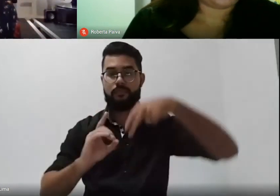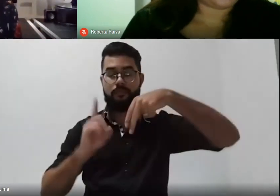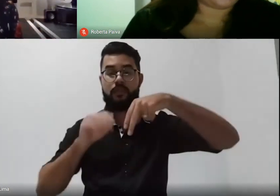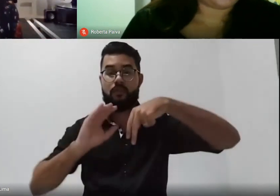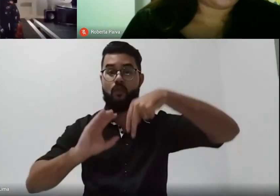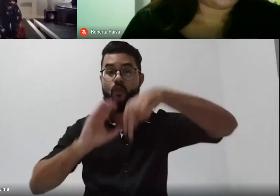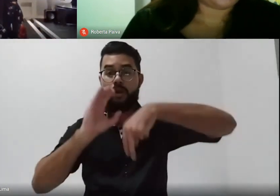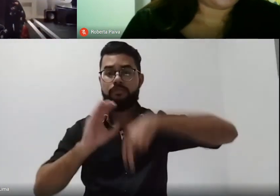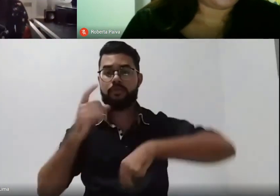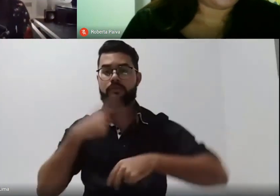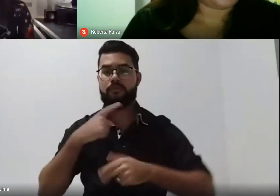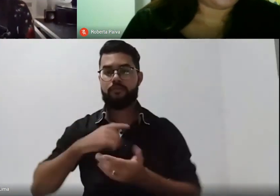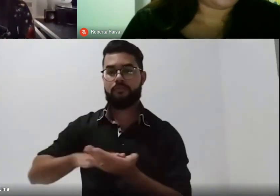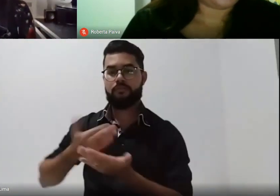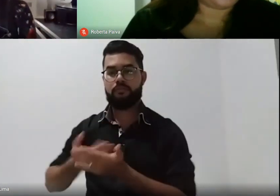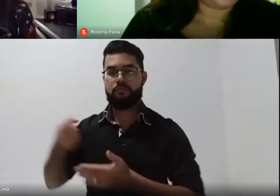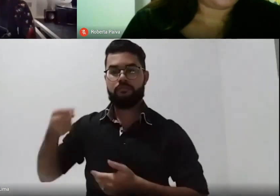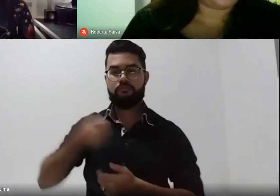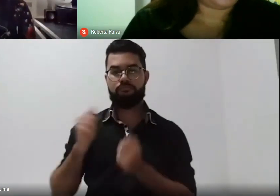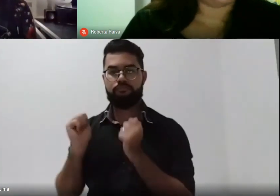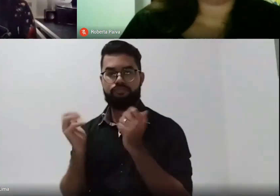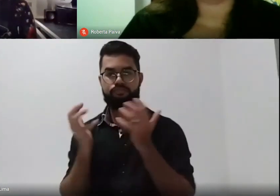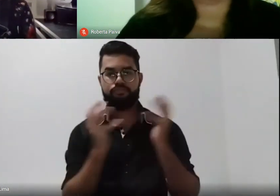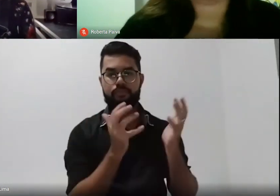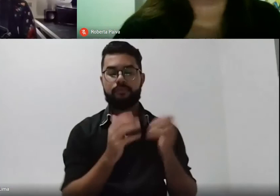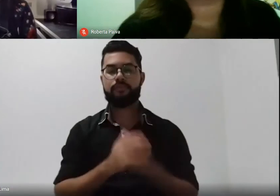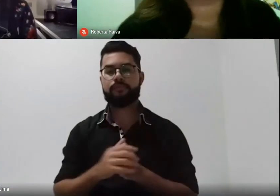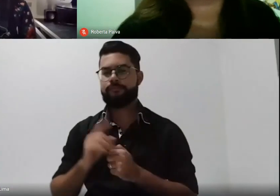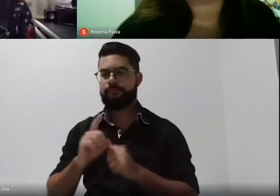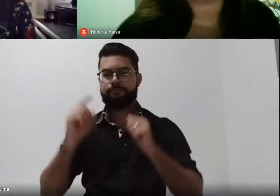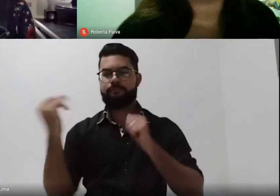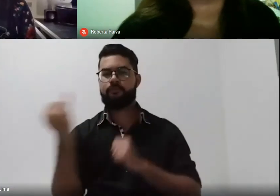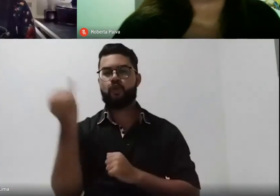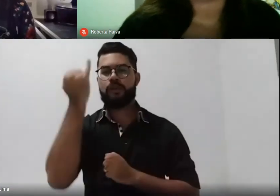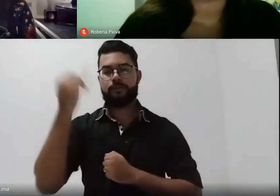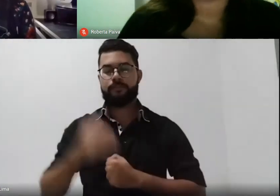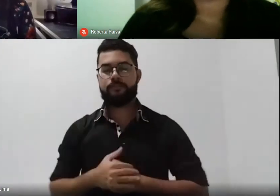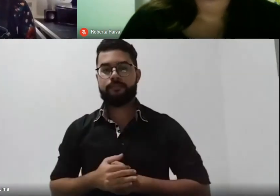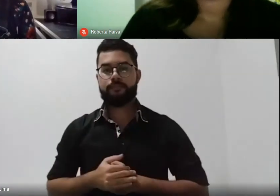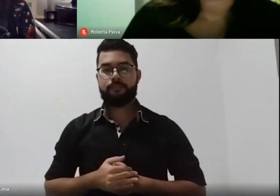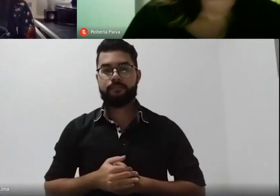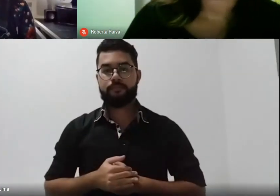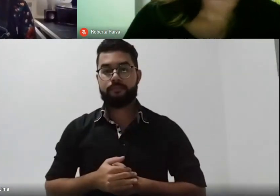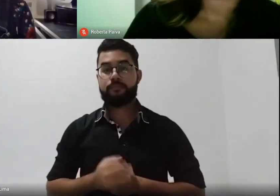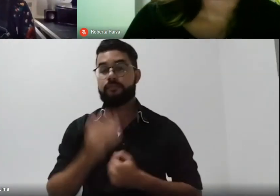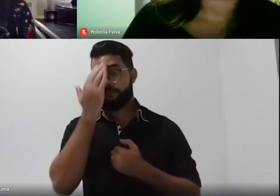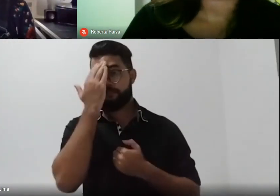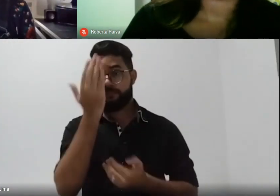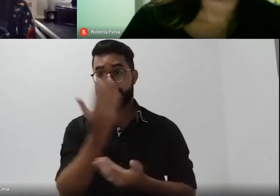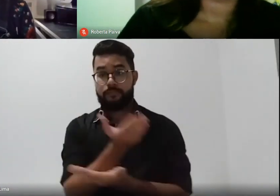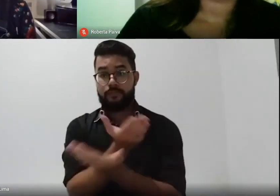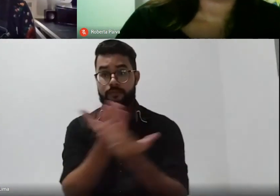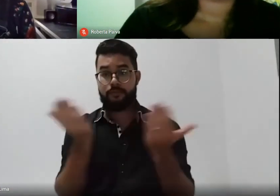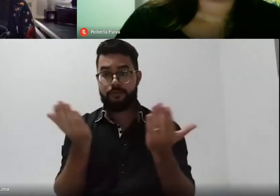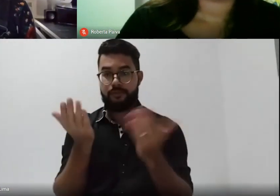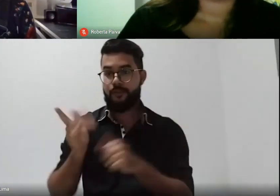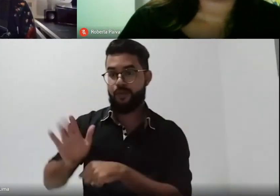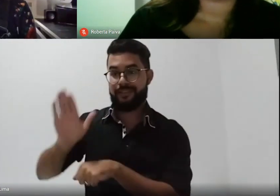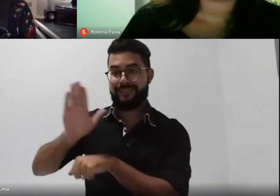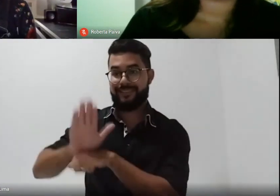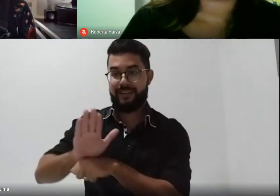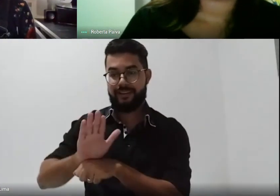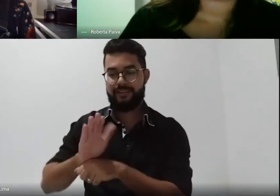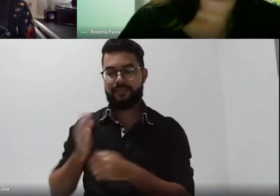disponibilidade dos intérpretes para esse evento, que foi essencial. Tá, gente? Então, quero agradecer a vocês pela tarde, foi